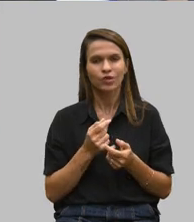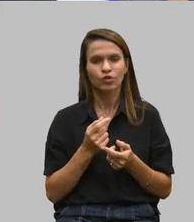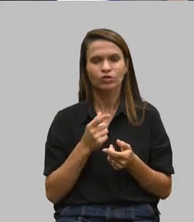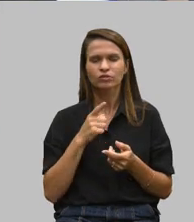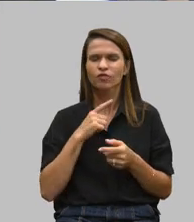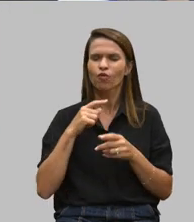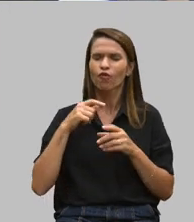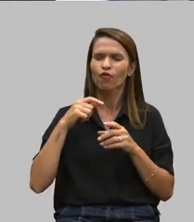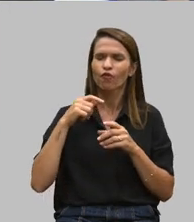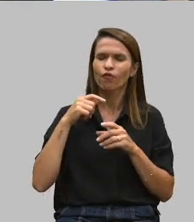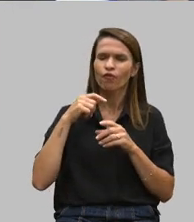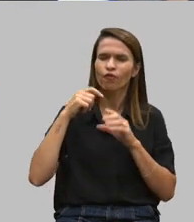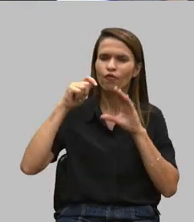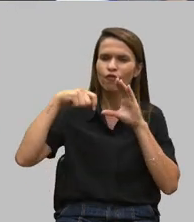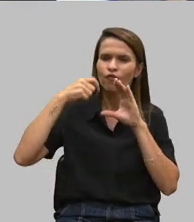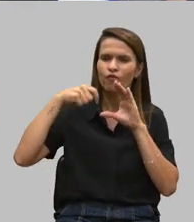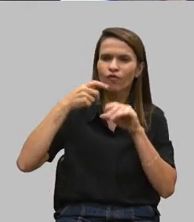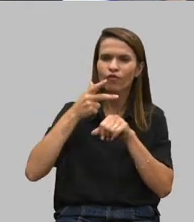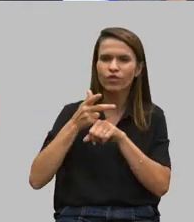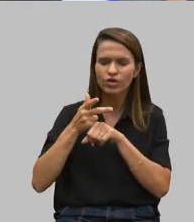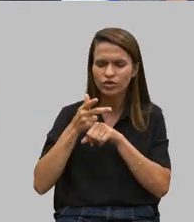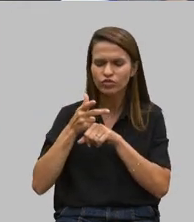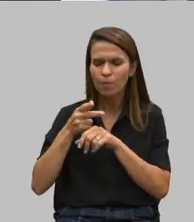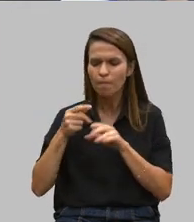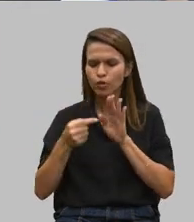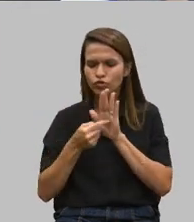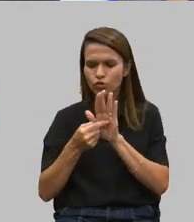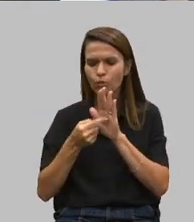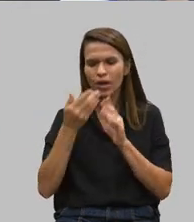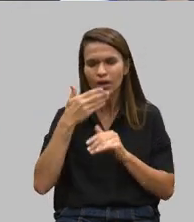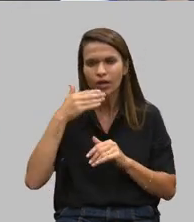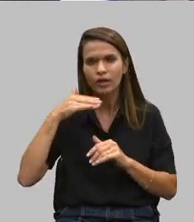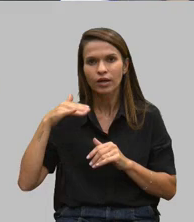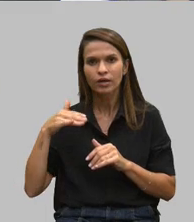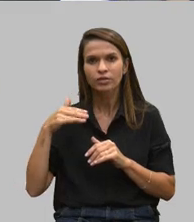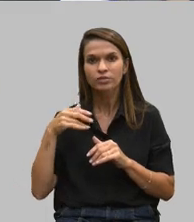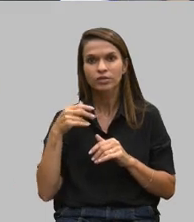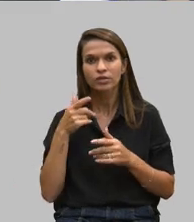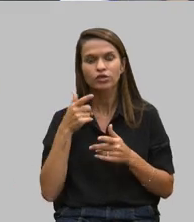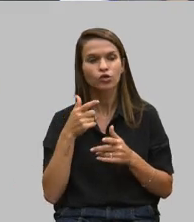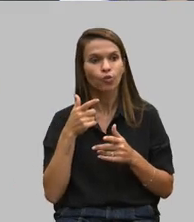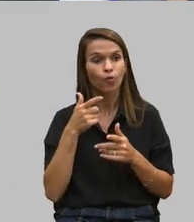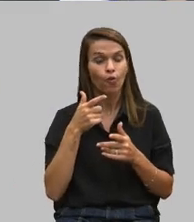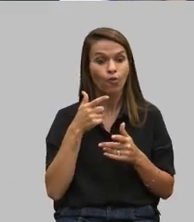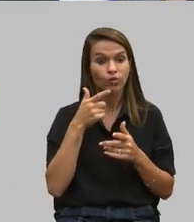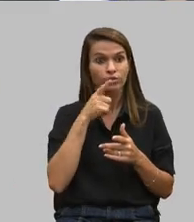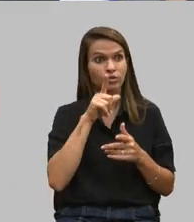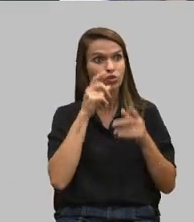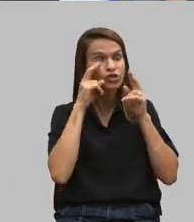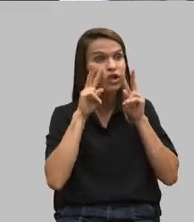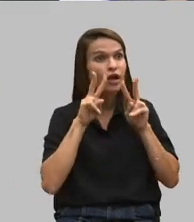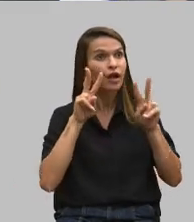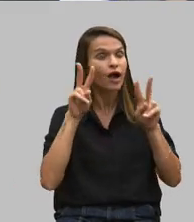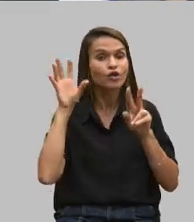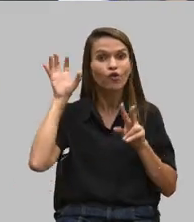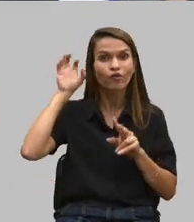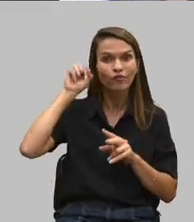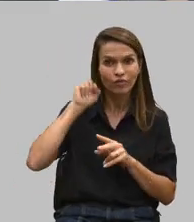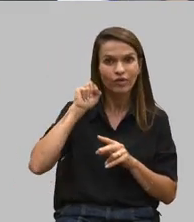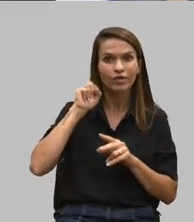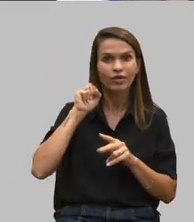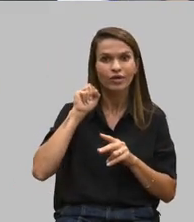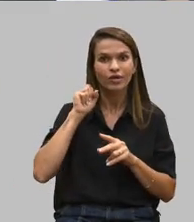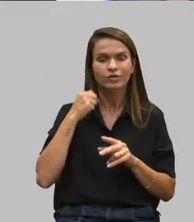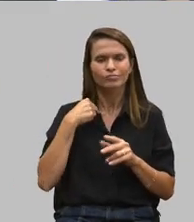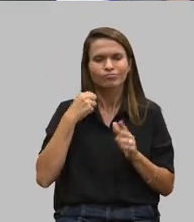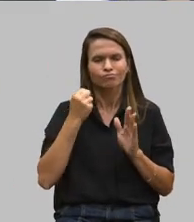foi de eh de uma criança que passou a enxergar ou a ouvir né aqueles vídeos que marcam eu como pai não